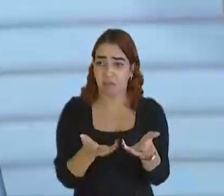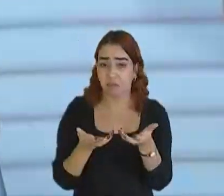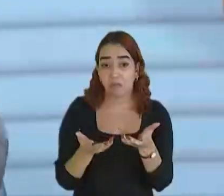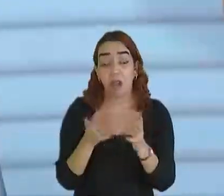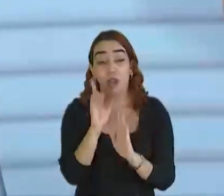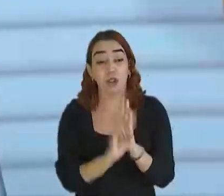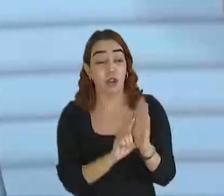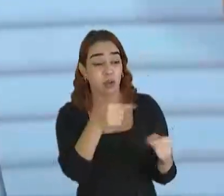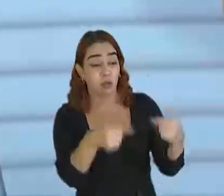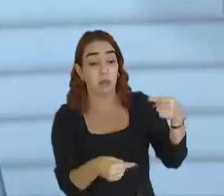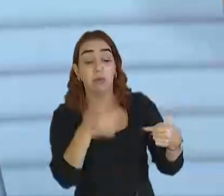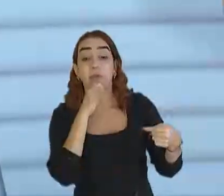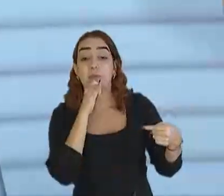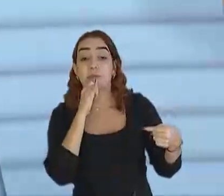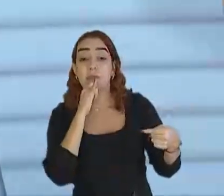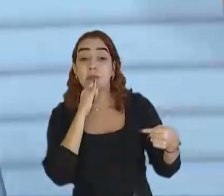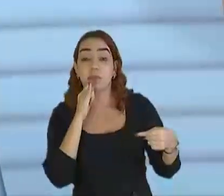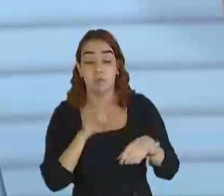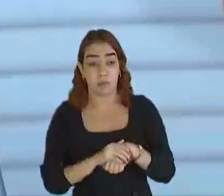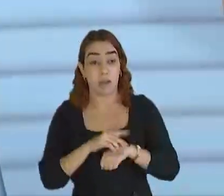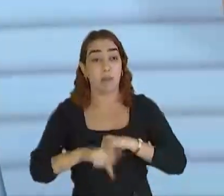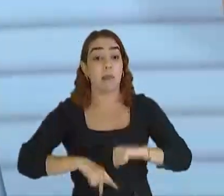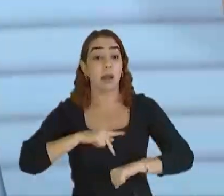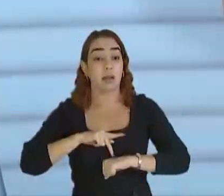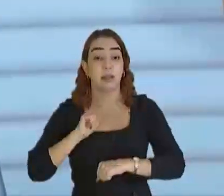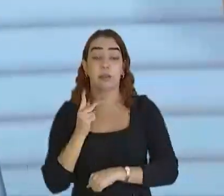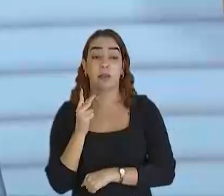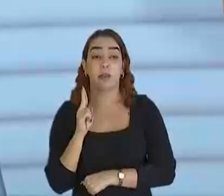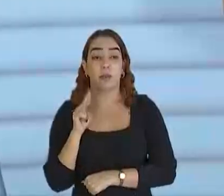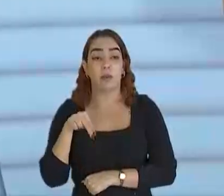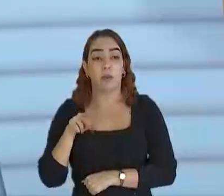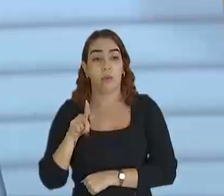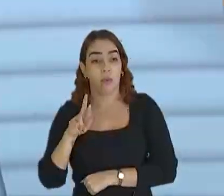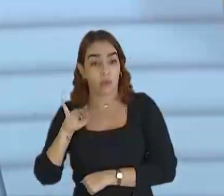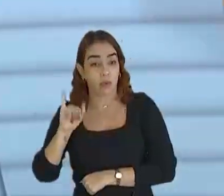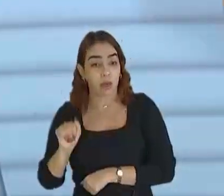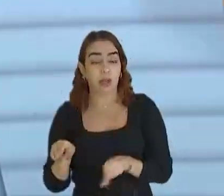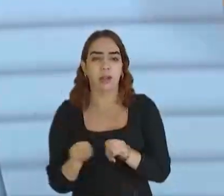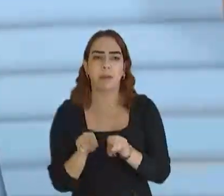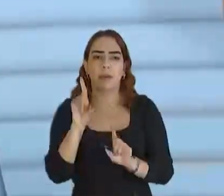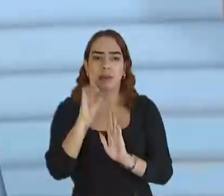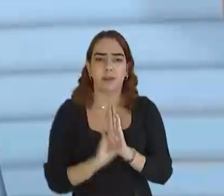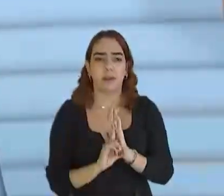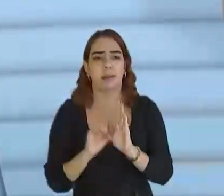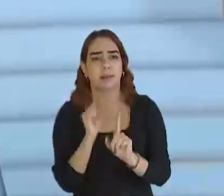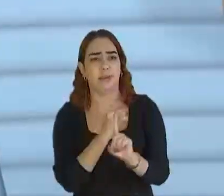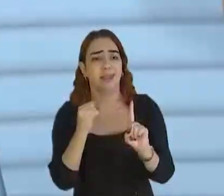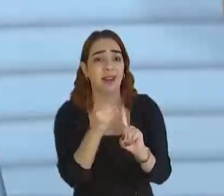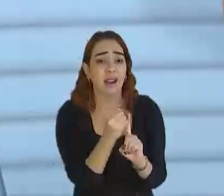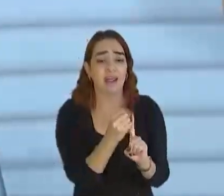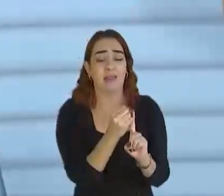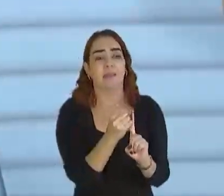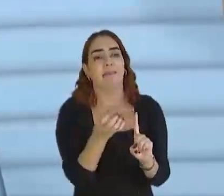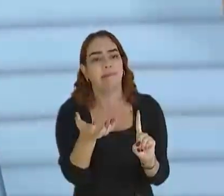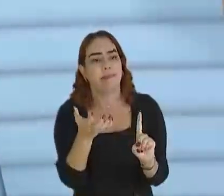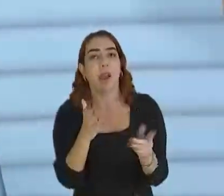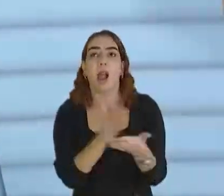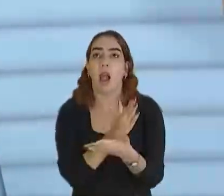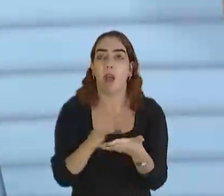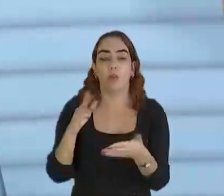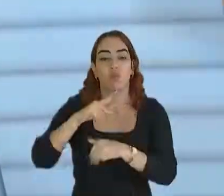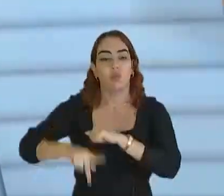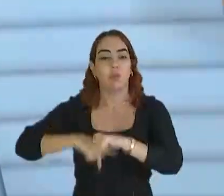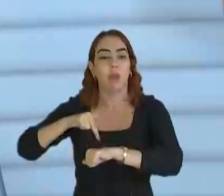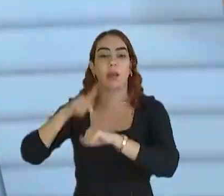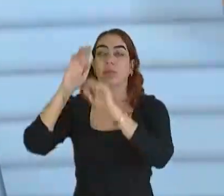direitos políticos, olha o que está acontecendo na Hungria, supressão de direitos sociais, né? É o que está acontecendo em algumas partes do mundo. Tem, né? Aqui no